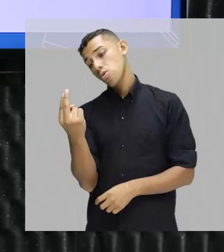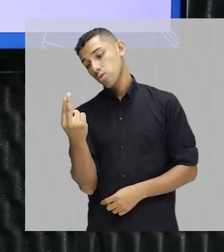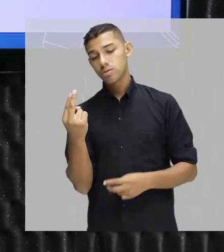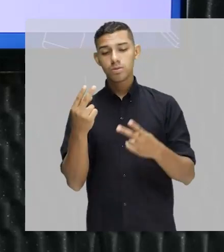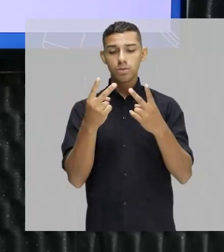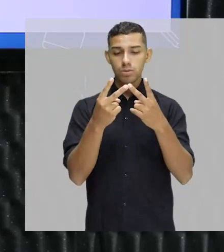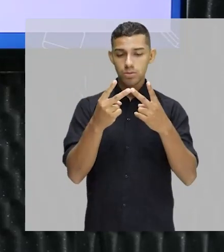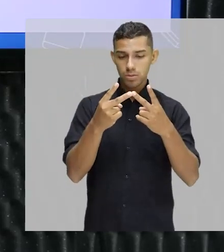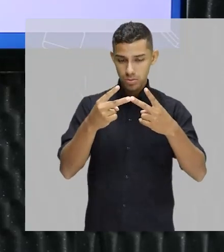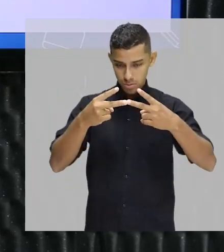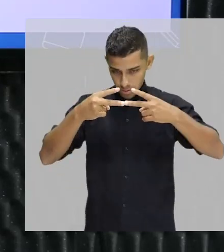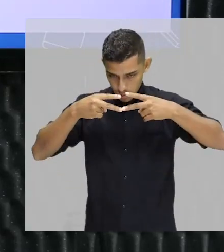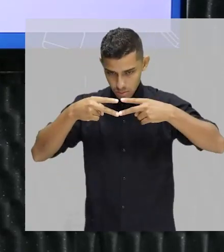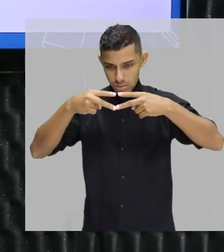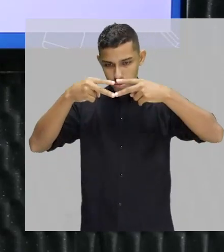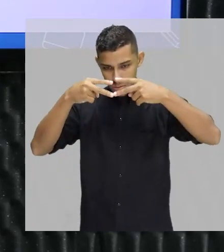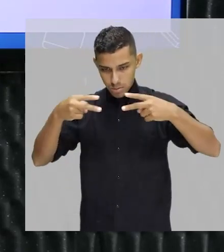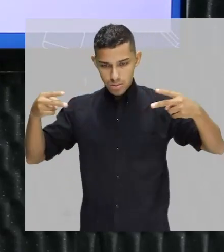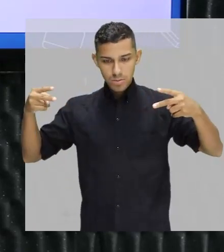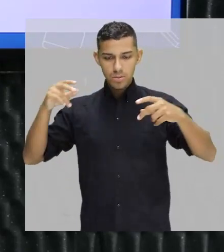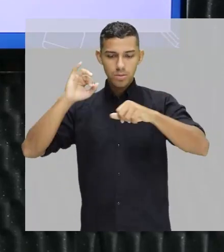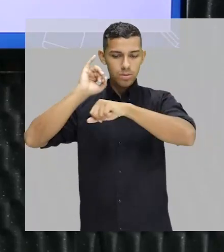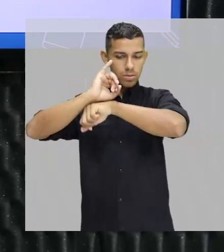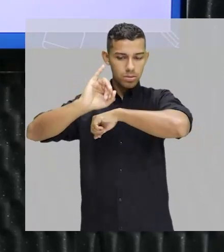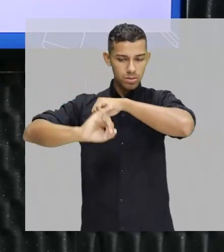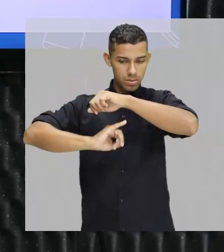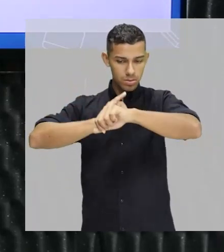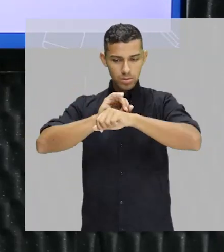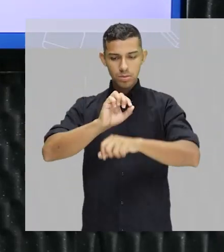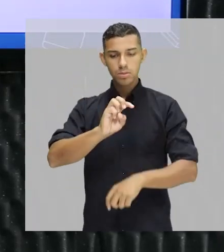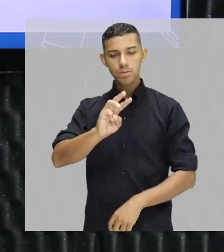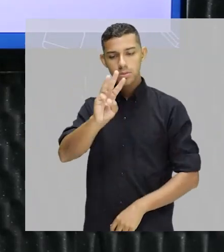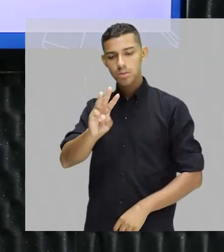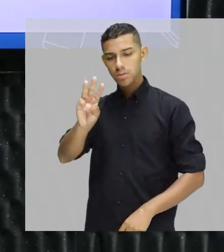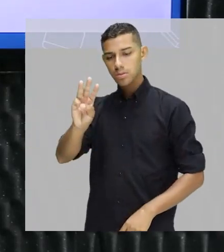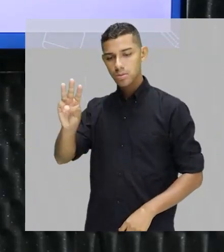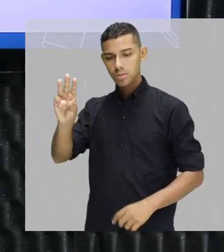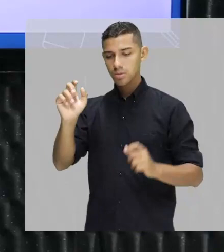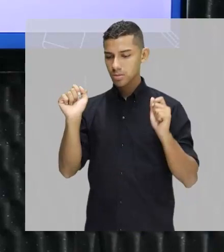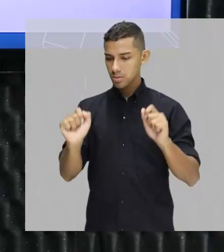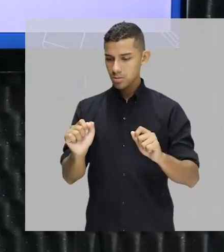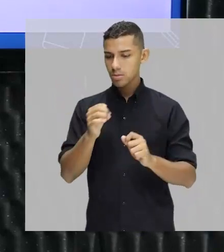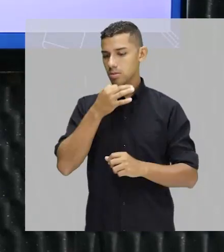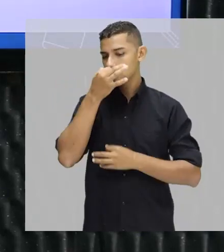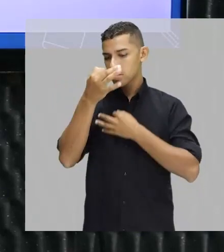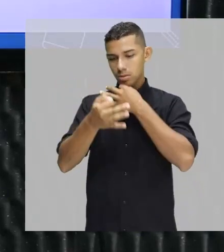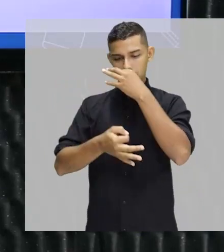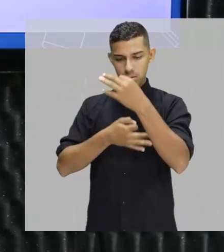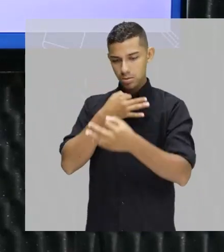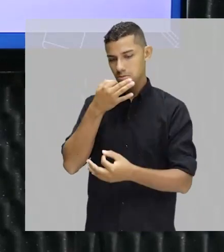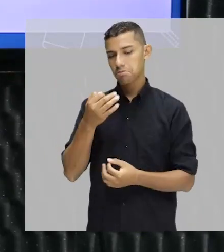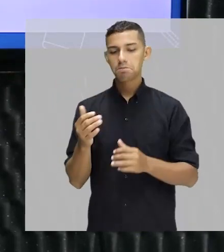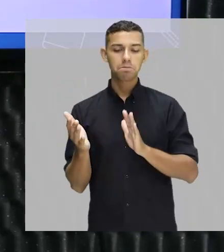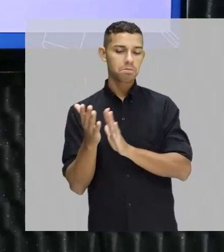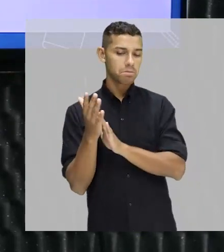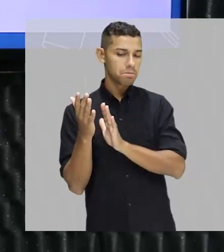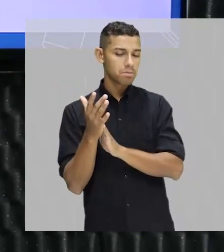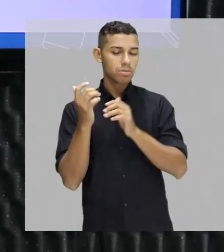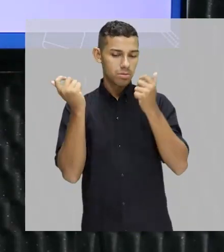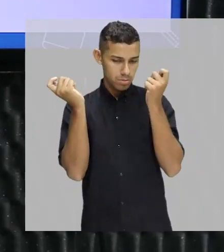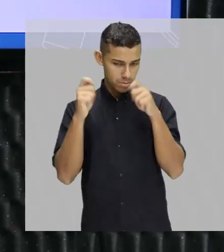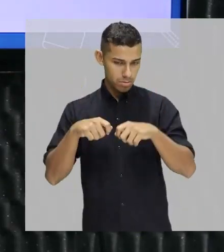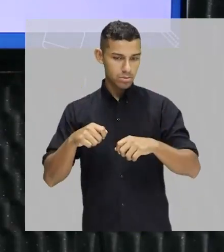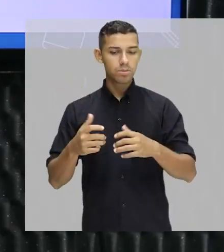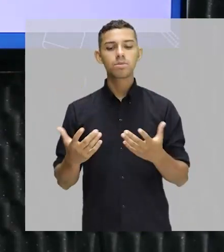lá um espaço onde vocês podem participar, através de críticas, elogios, sugestões. Trata-se